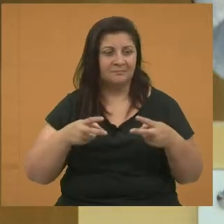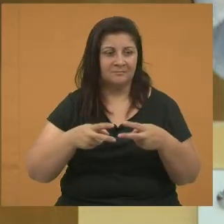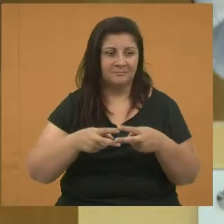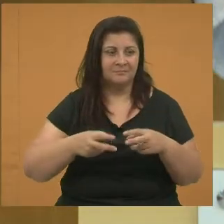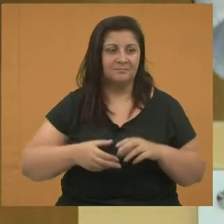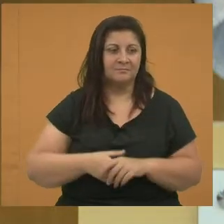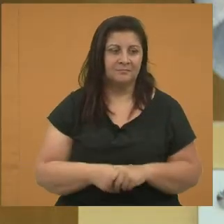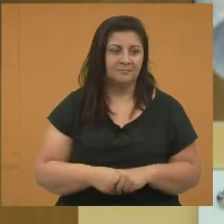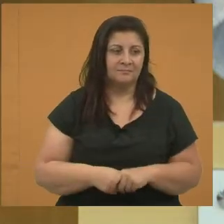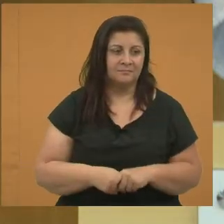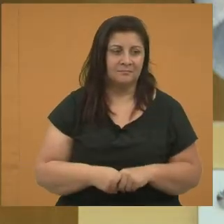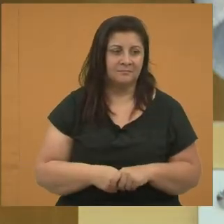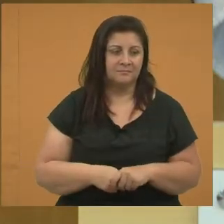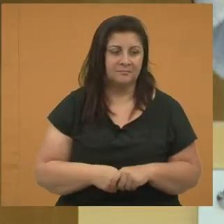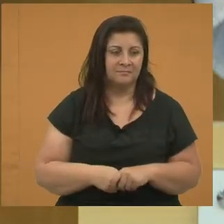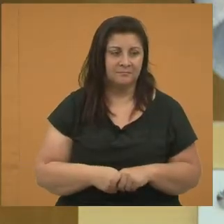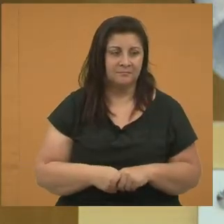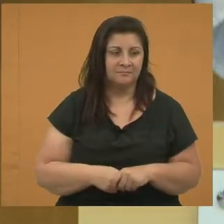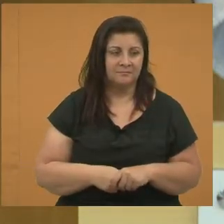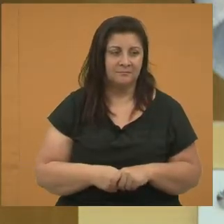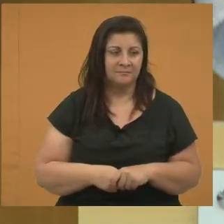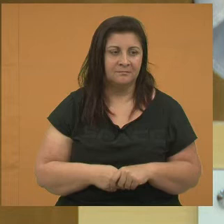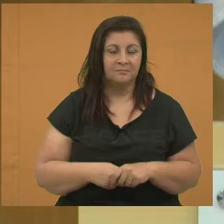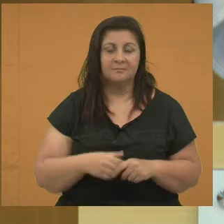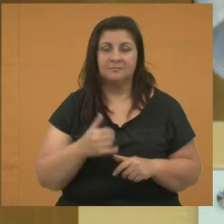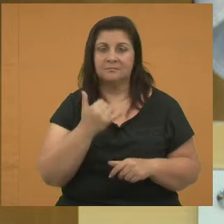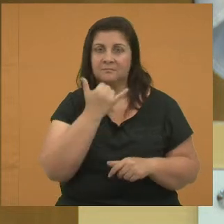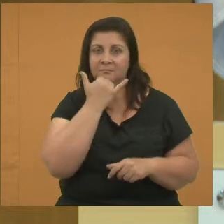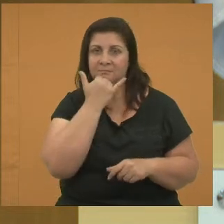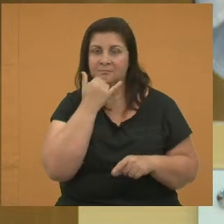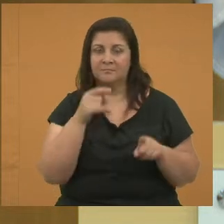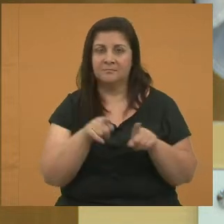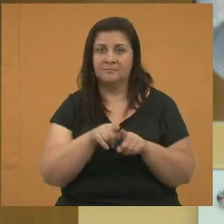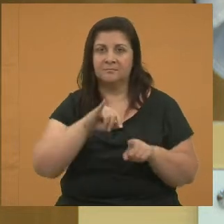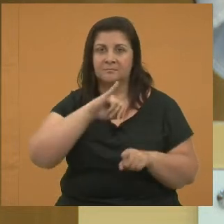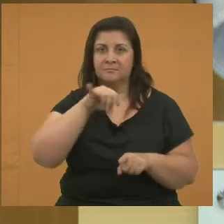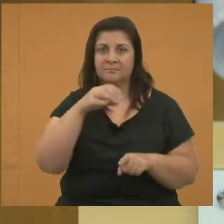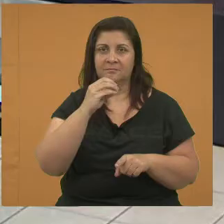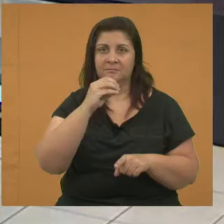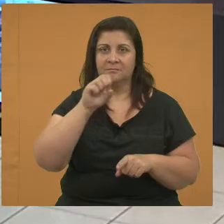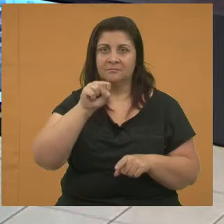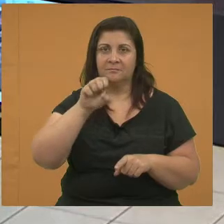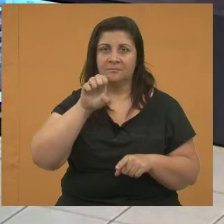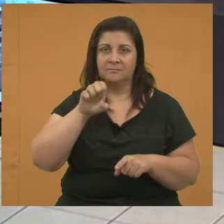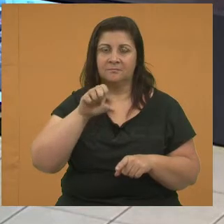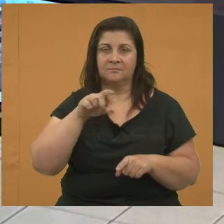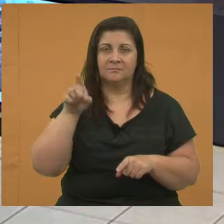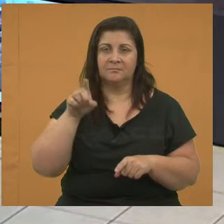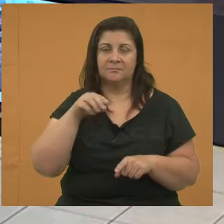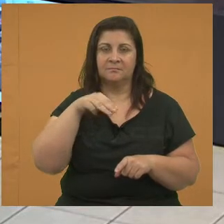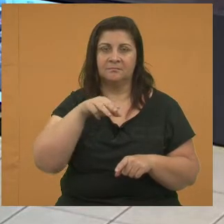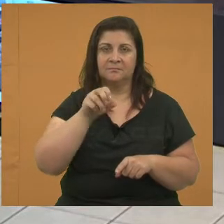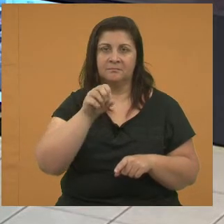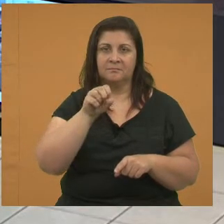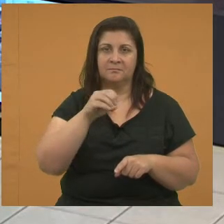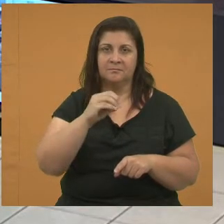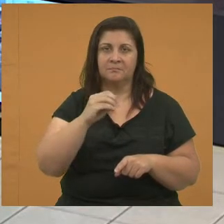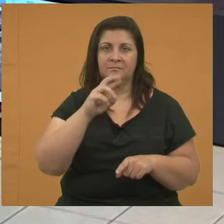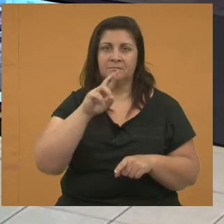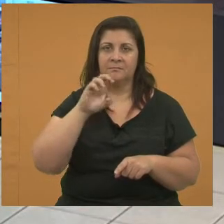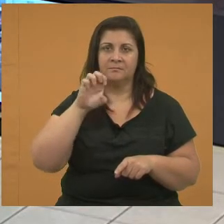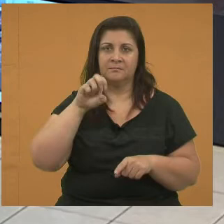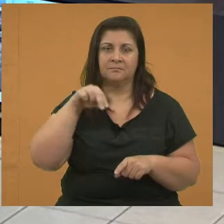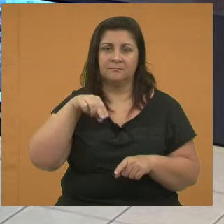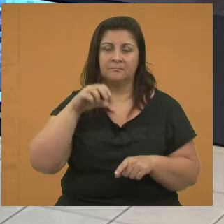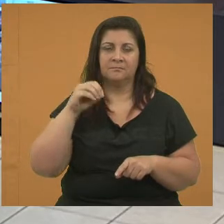Bom, esqueci também, desculpa, cumprimentar aqui o Zé Moreno, que é diretor de agricultura, que representa o